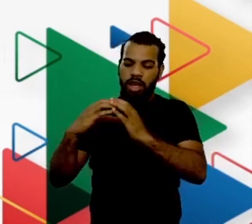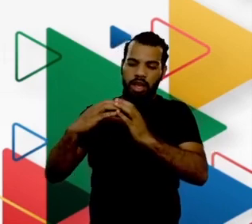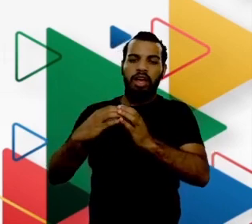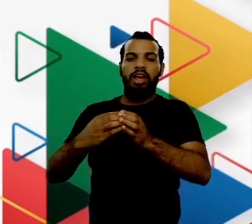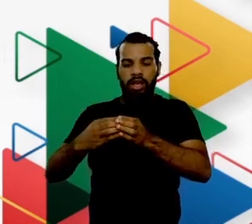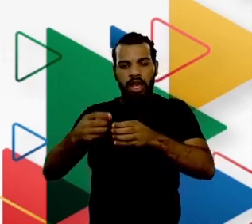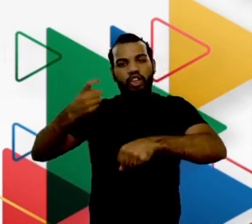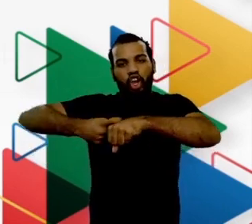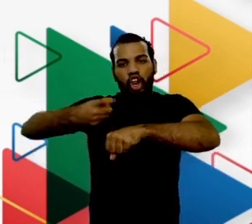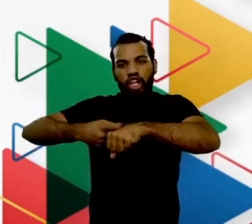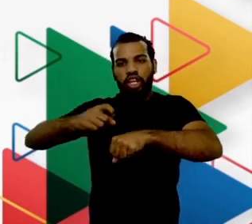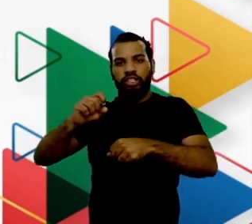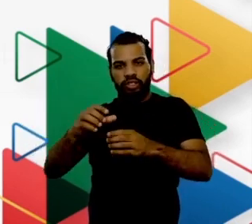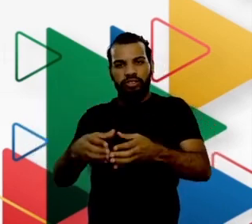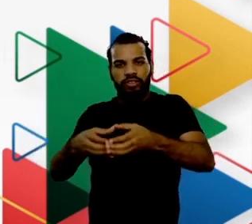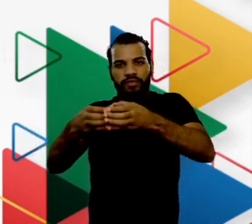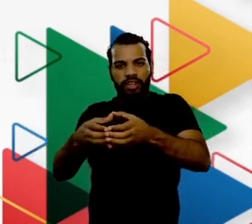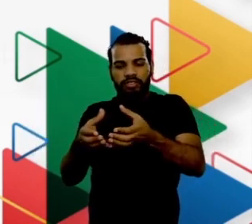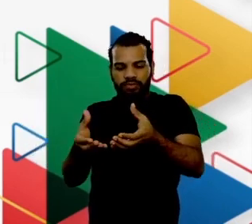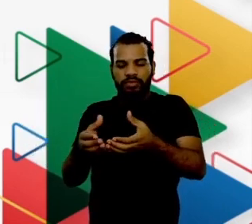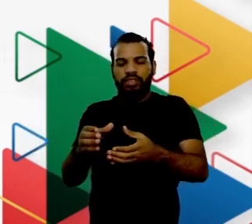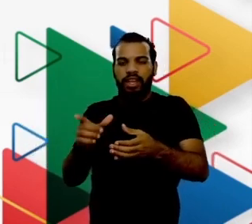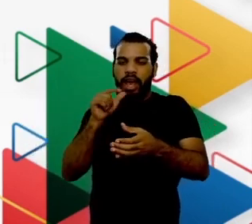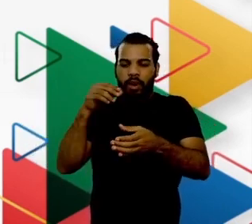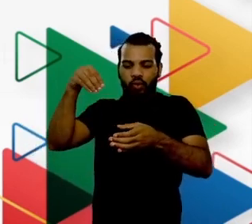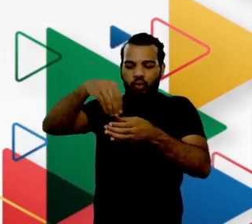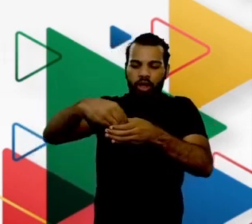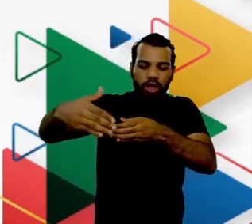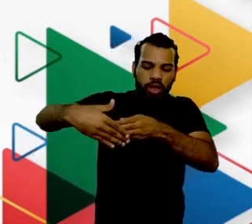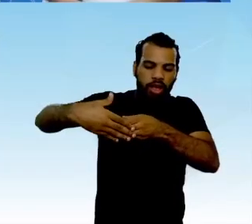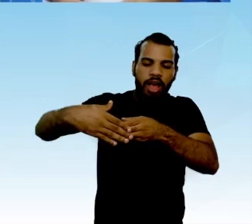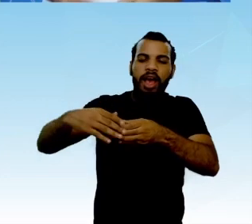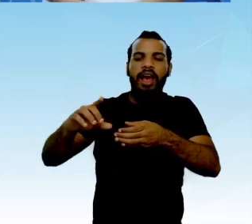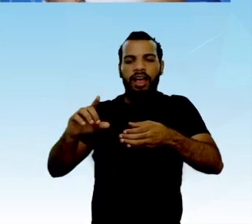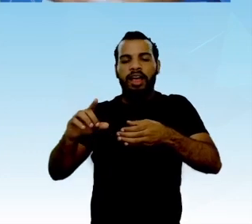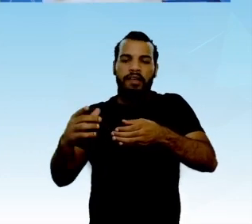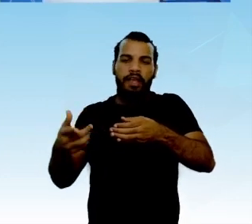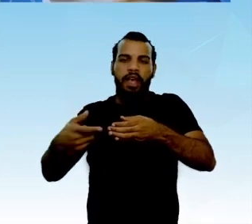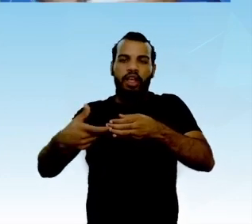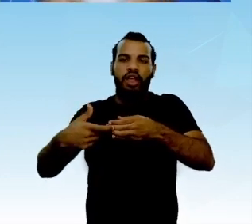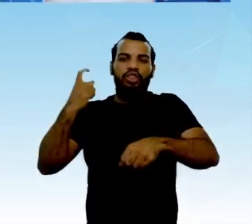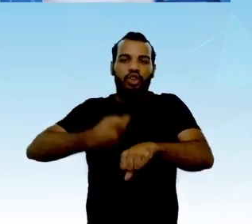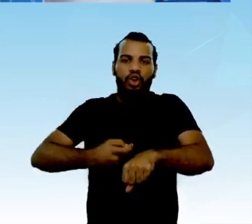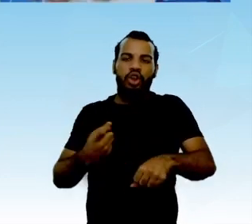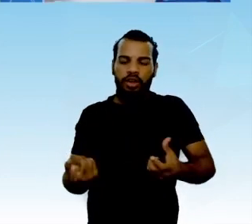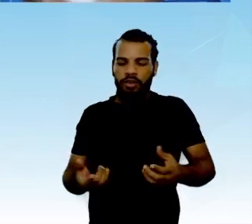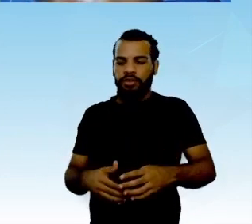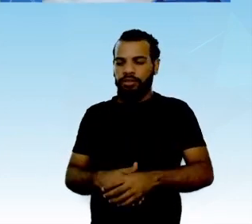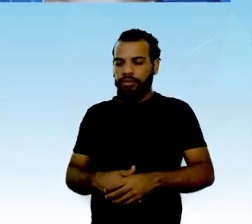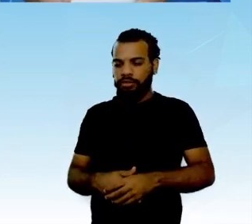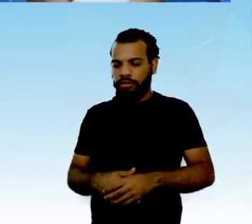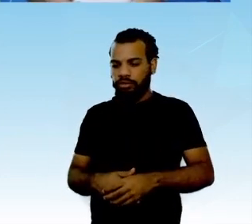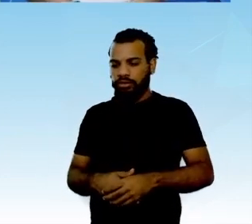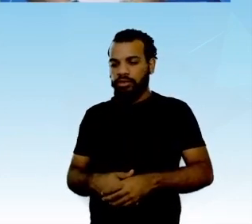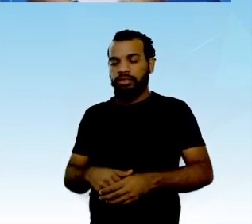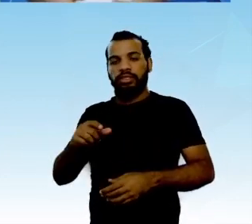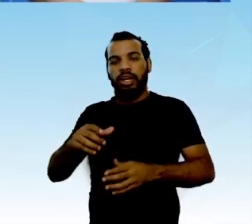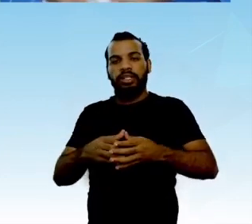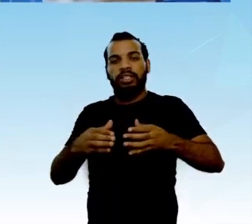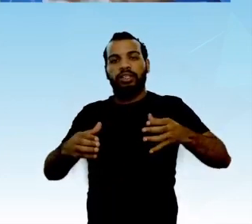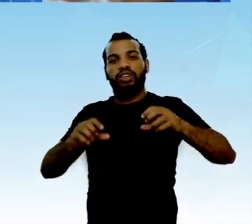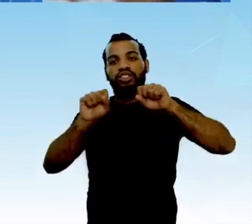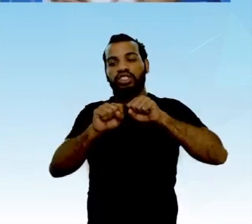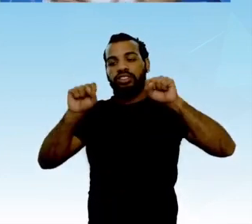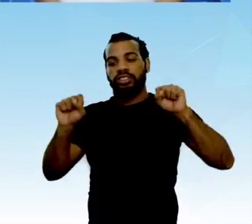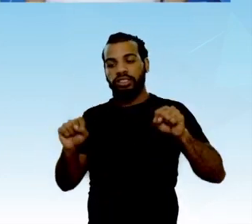do líquido, eu estou falando de dilatação volumétrica real, que é a dilatação do sistema.